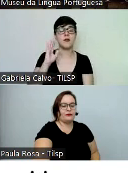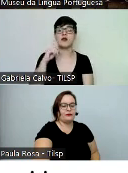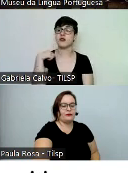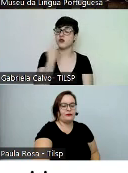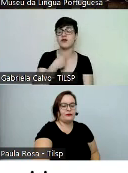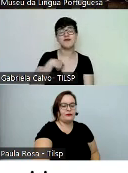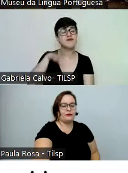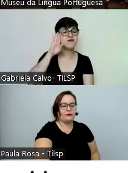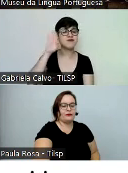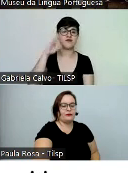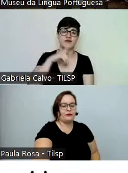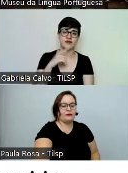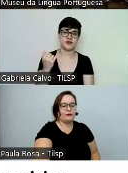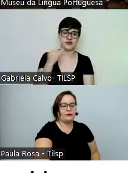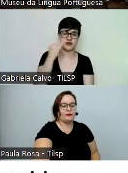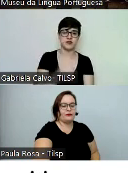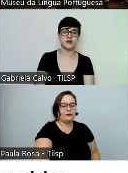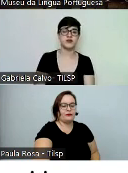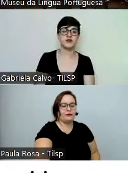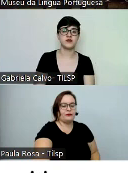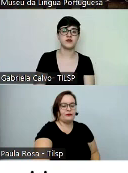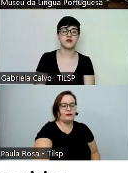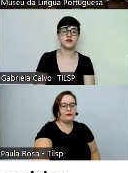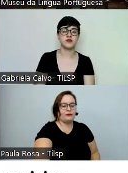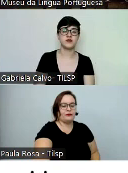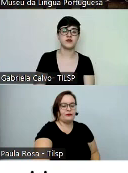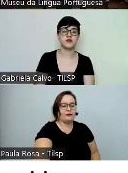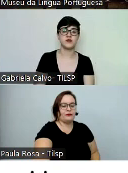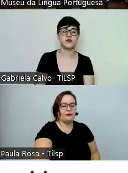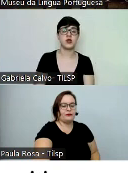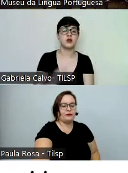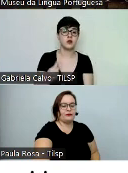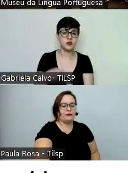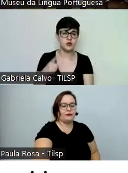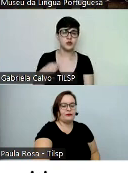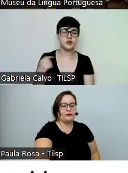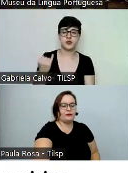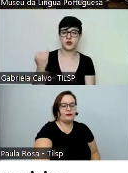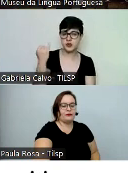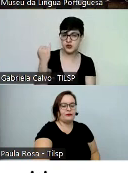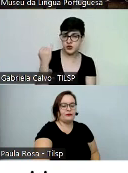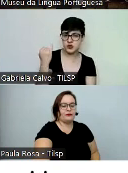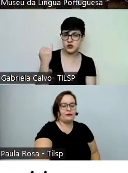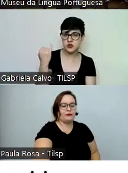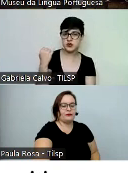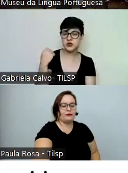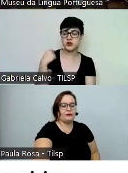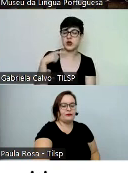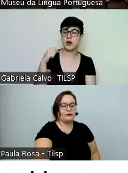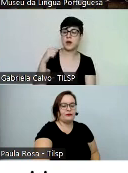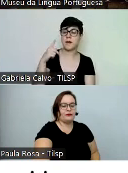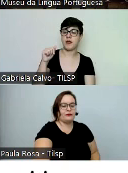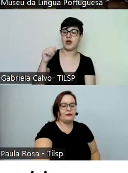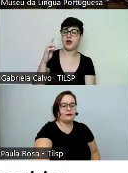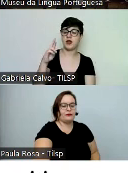nossa missão de língua é importante que o patrimônio imaterial seja tão